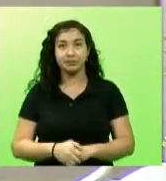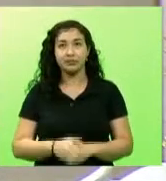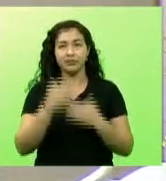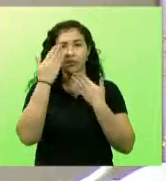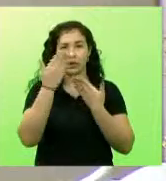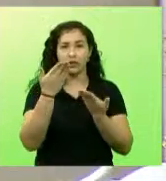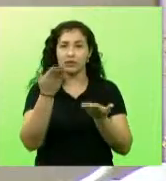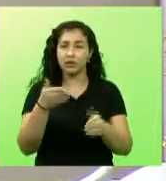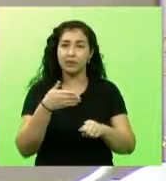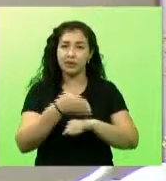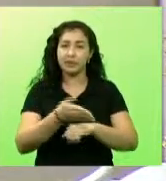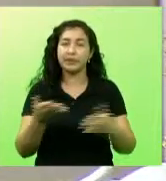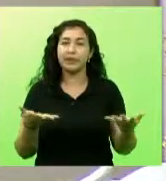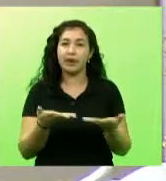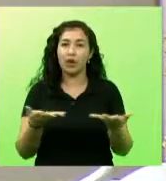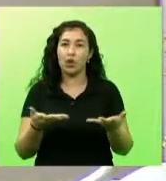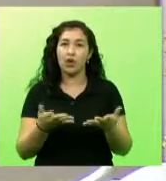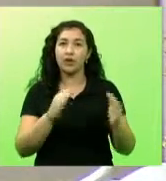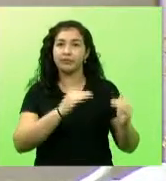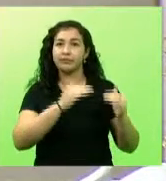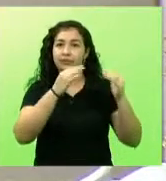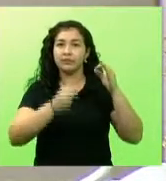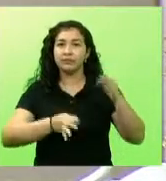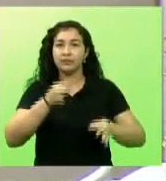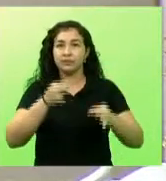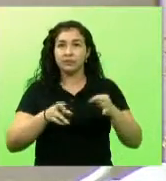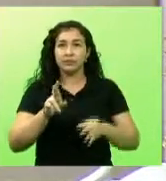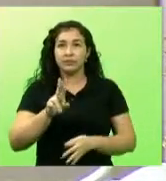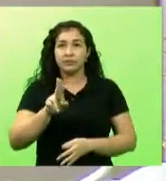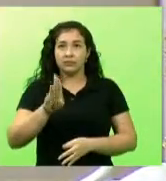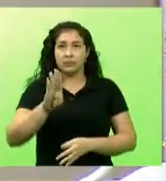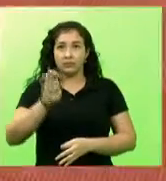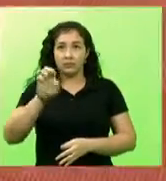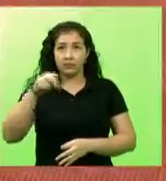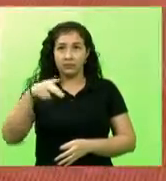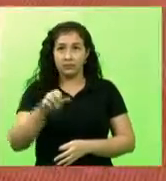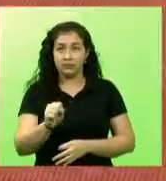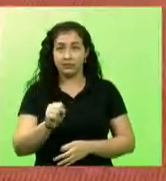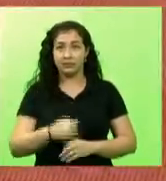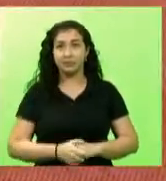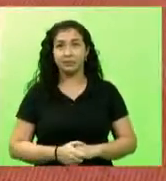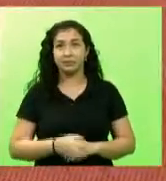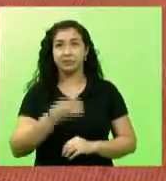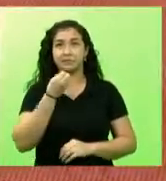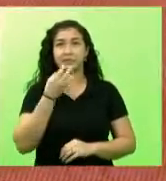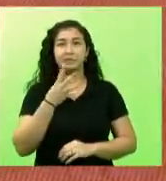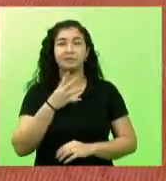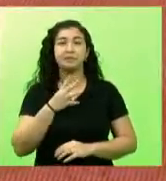Agradeço a sua participação. Tem a palavra agora o desembargador Rubens Schultz. Boa noite a todos.